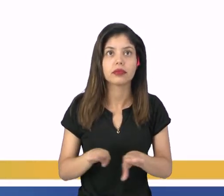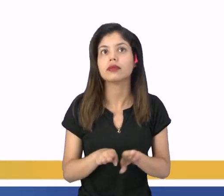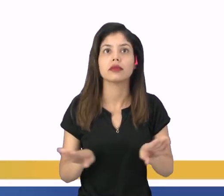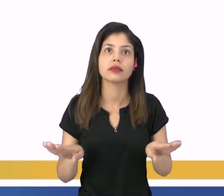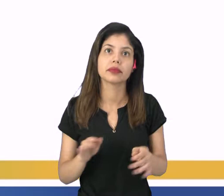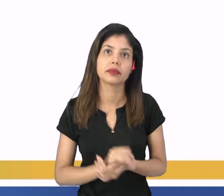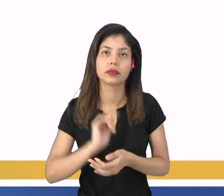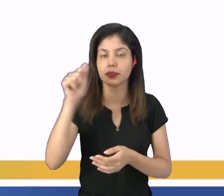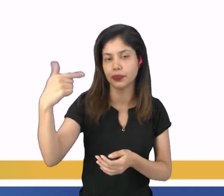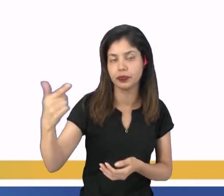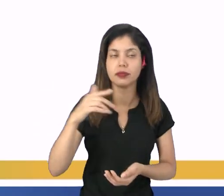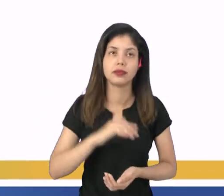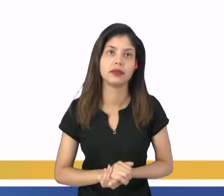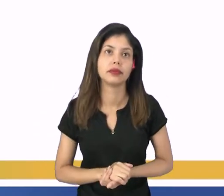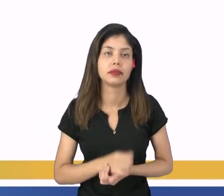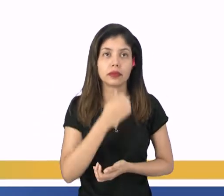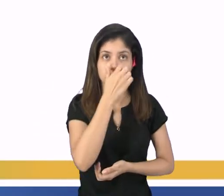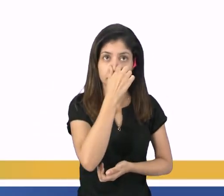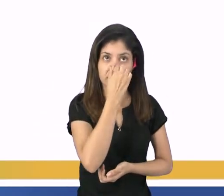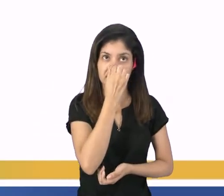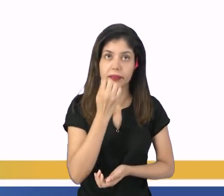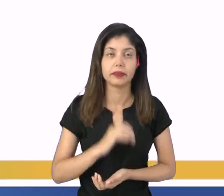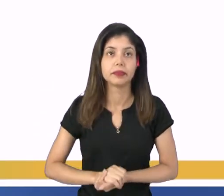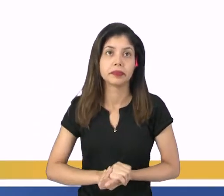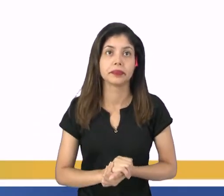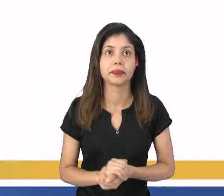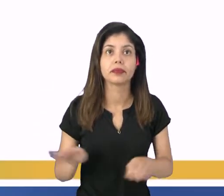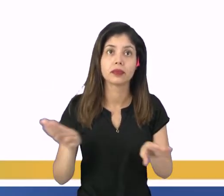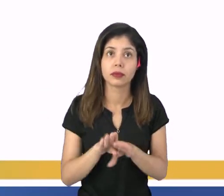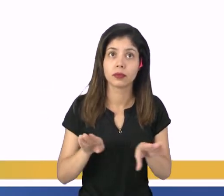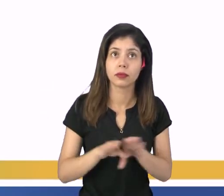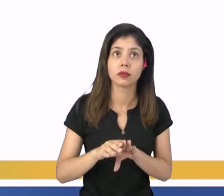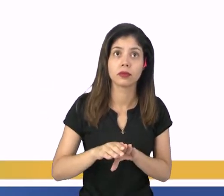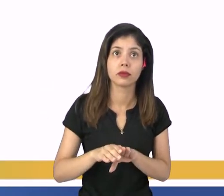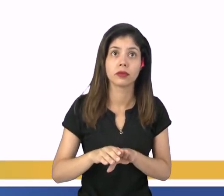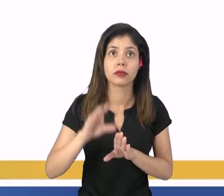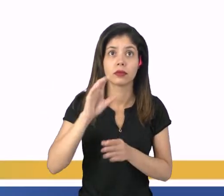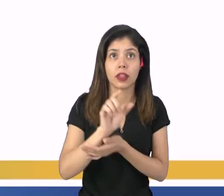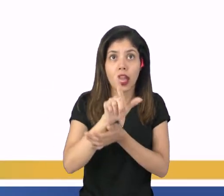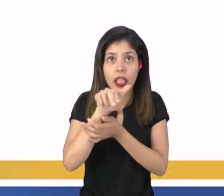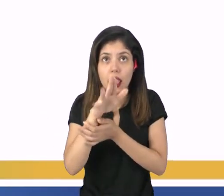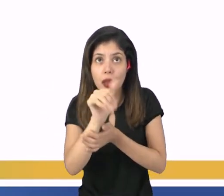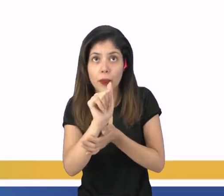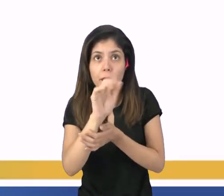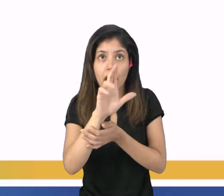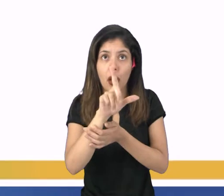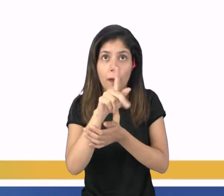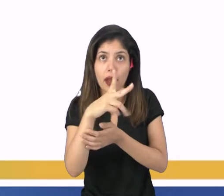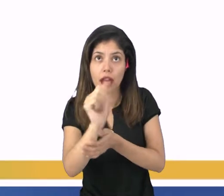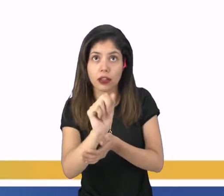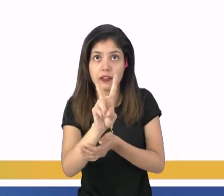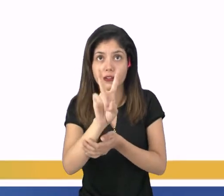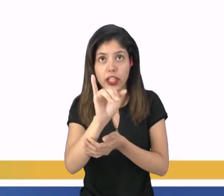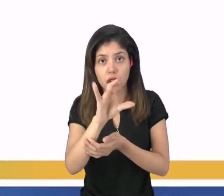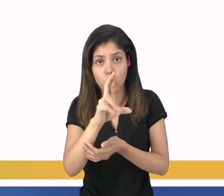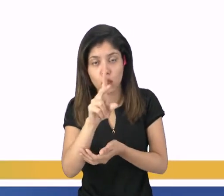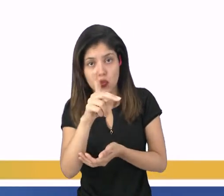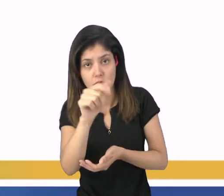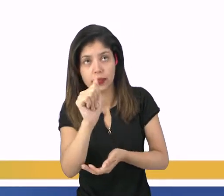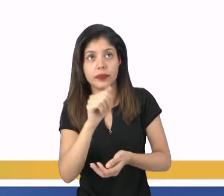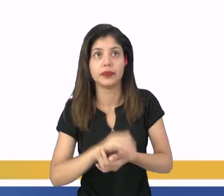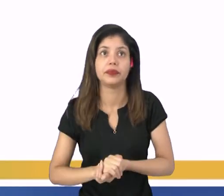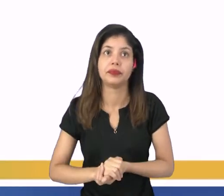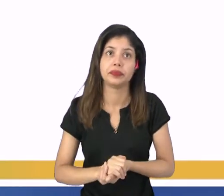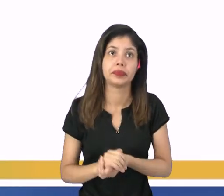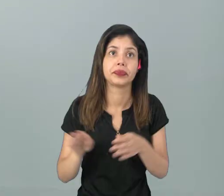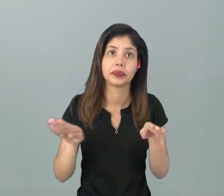tomates, etc. A pecuária era a base de camelídeos, como a lhama, alpacas e vicunhas. E a